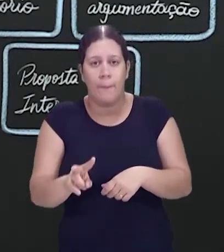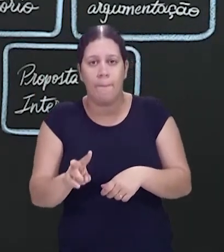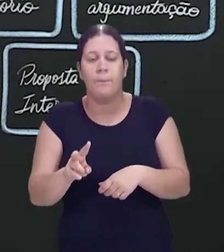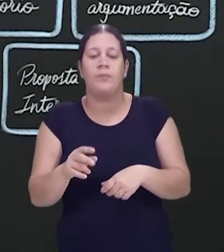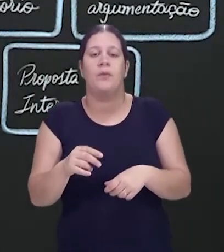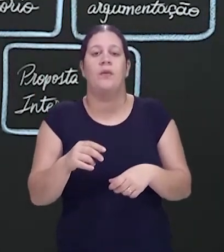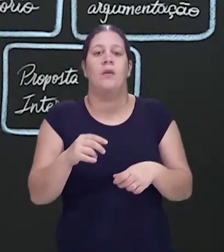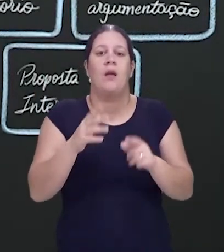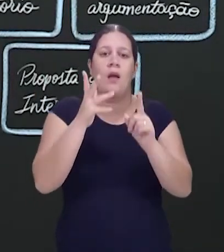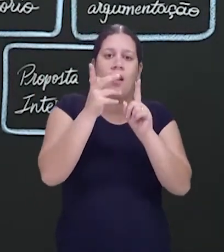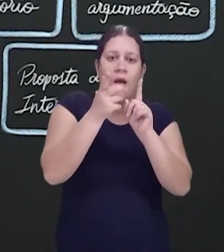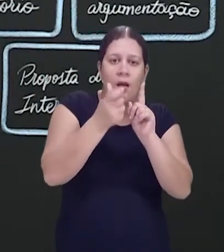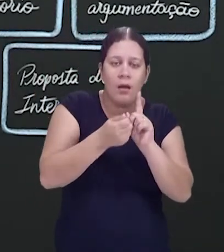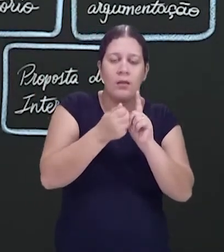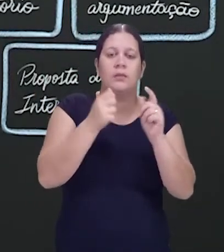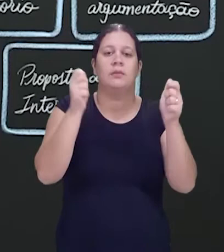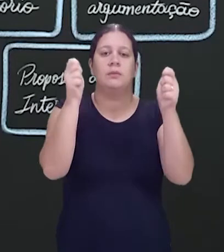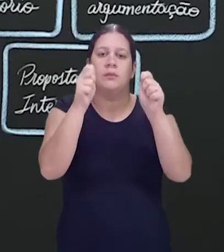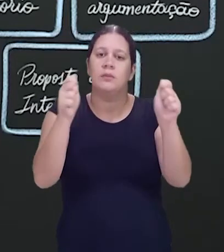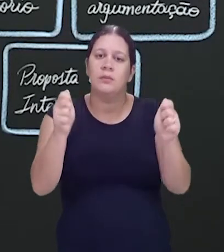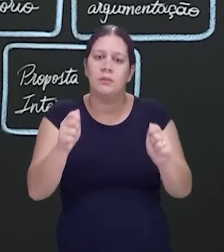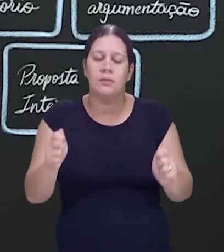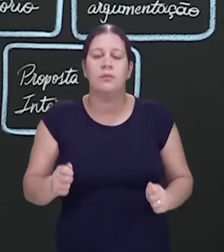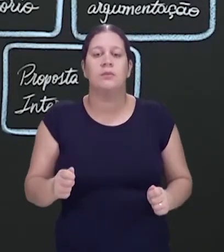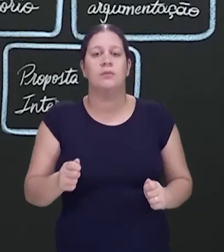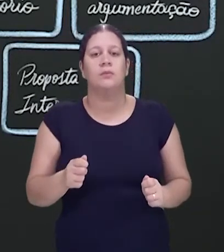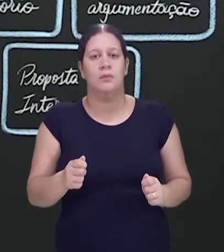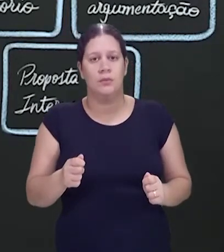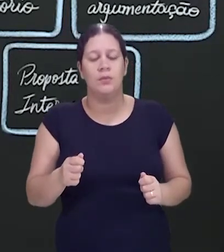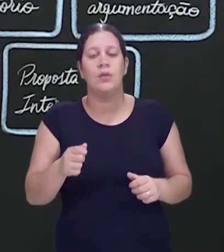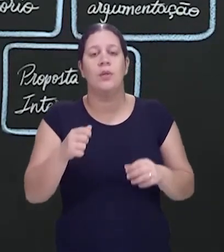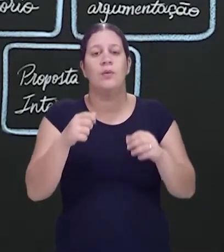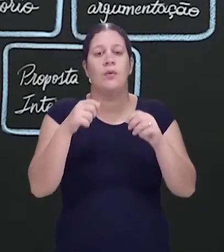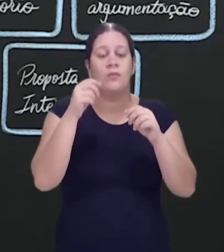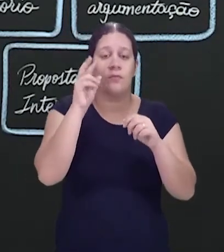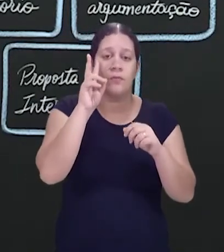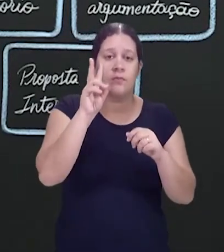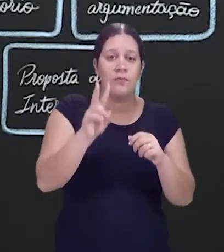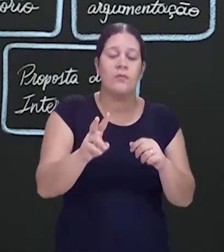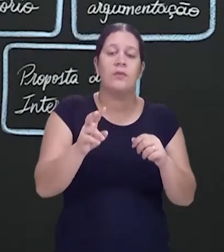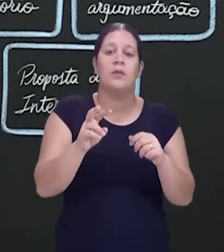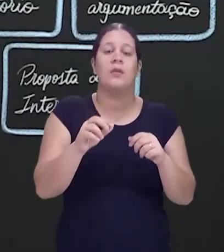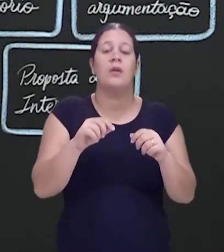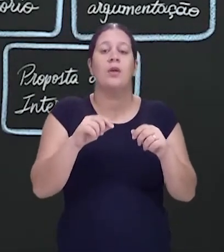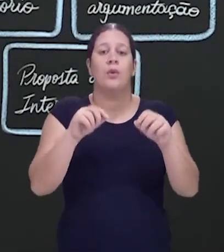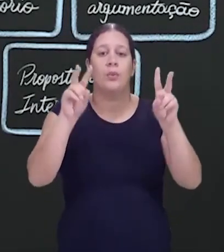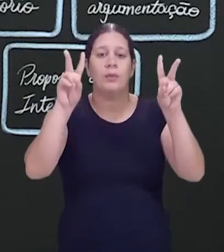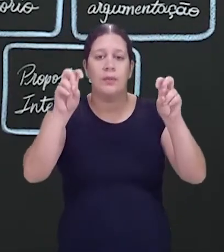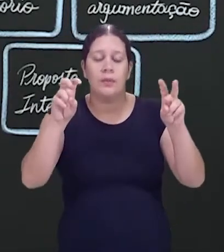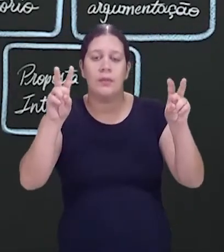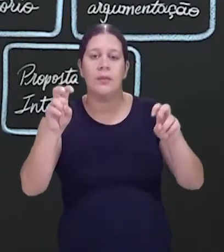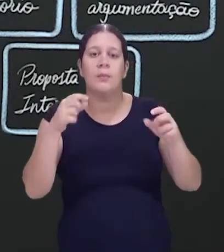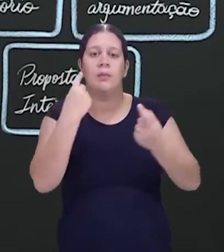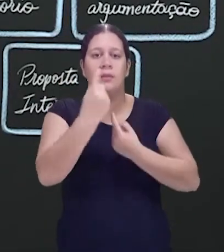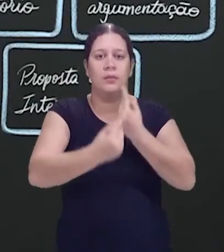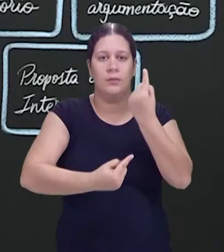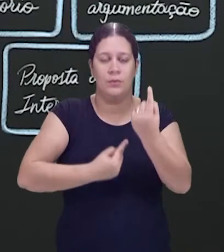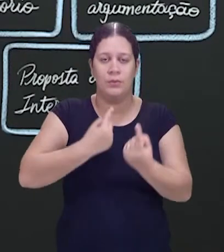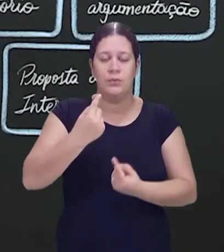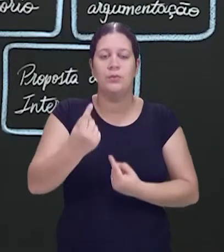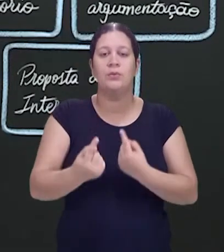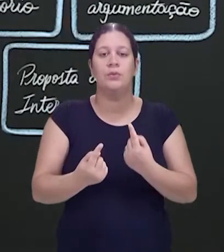você vai citar uma obra de arte? Que horas você vai citar um livro? Você pode fazer essas associações entre o tema e aspectos do